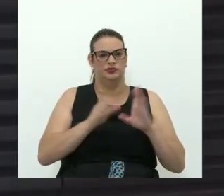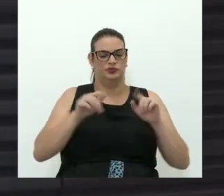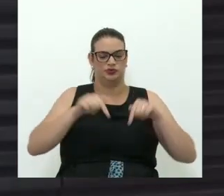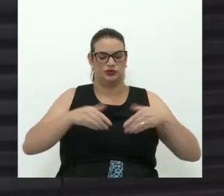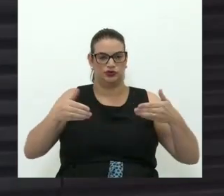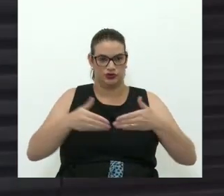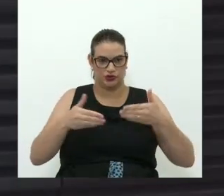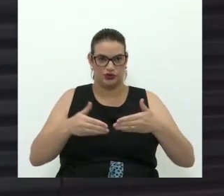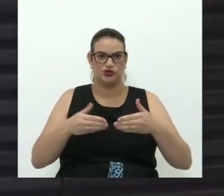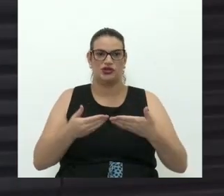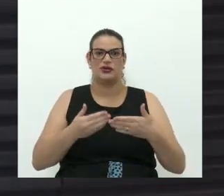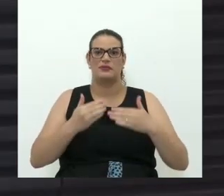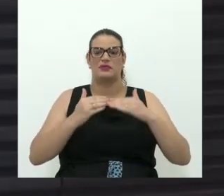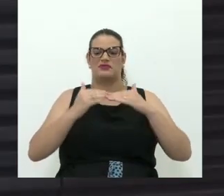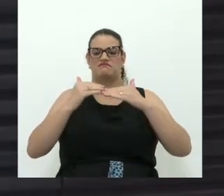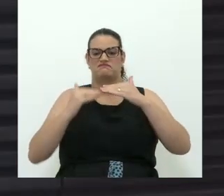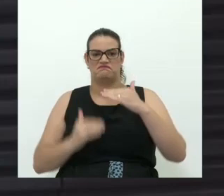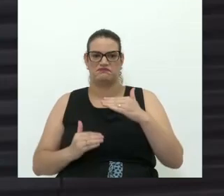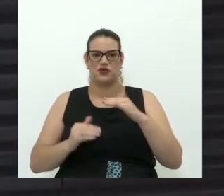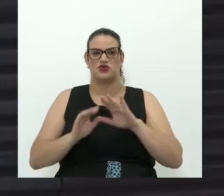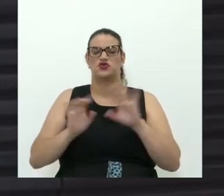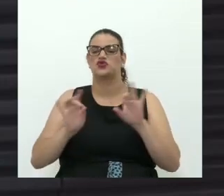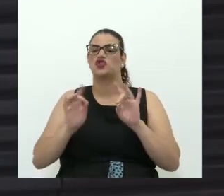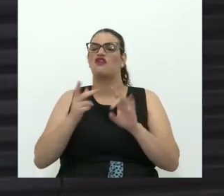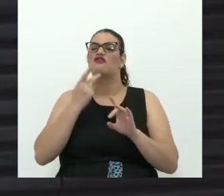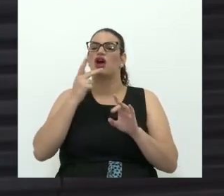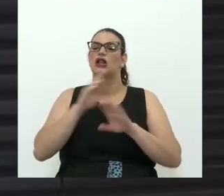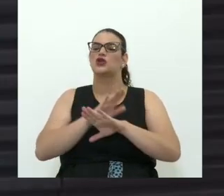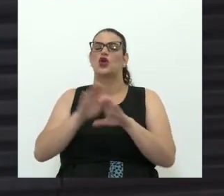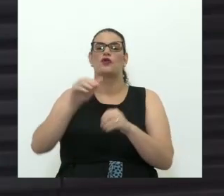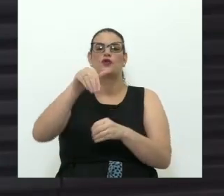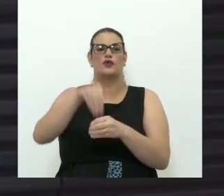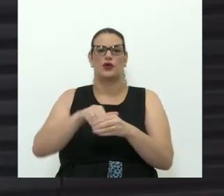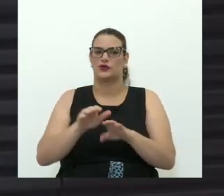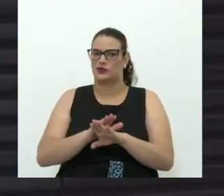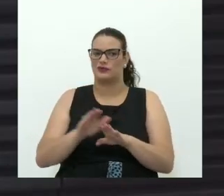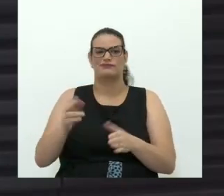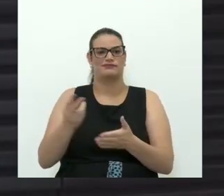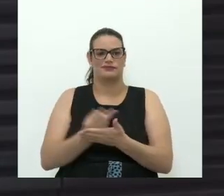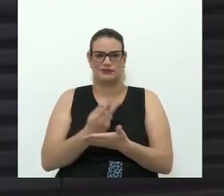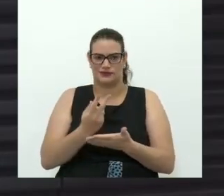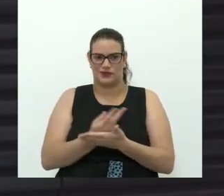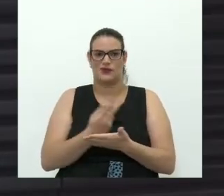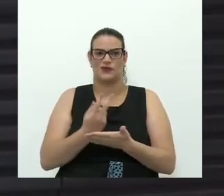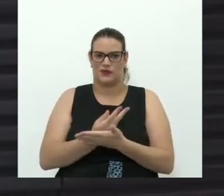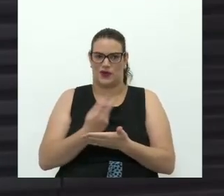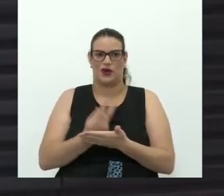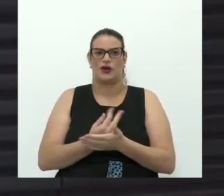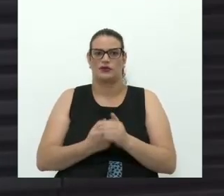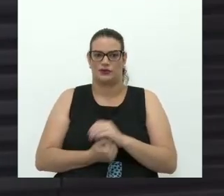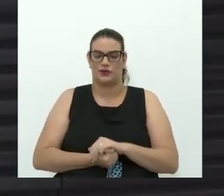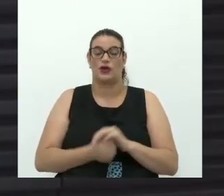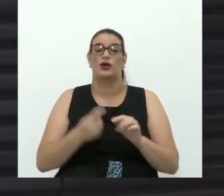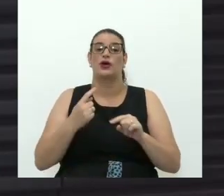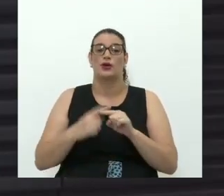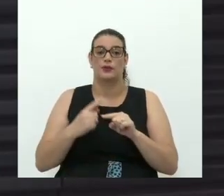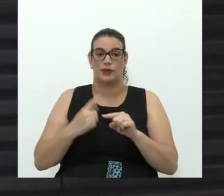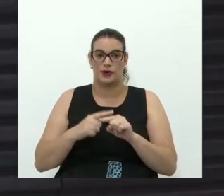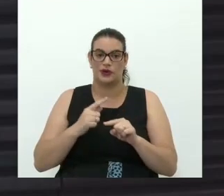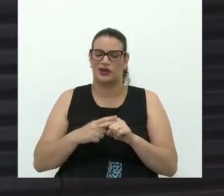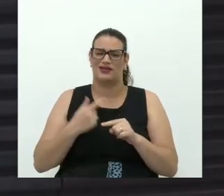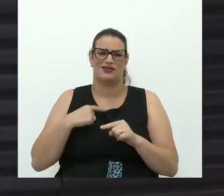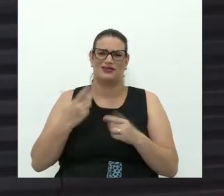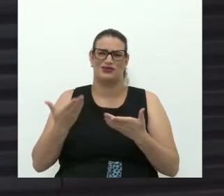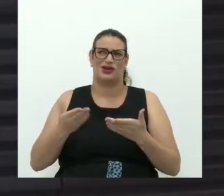participação se reduz ao mero ato do voto pois saibam que essa ideia já vem sendo superada